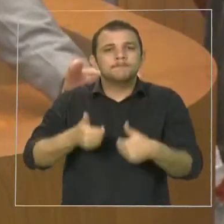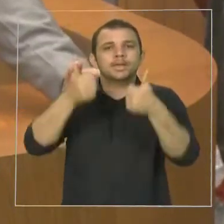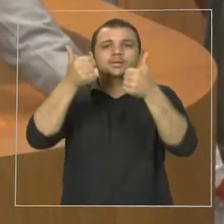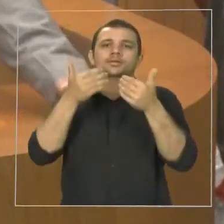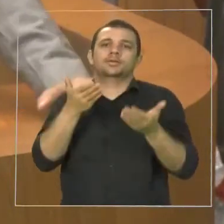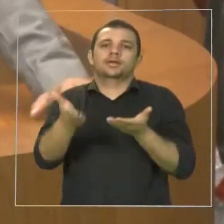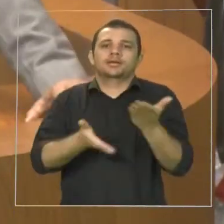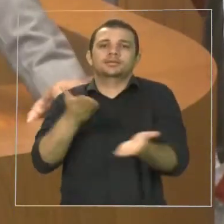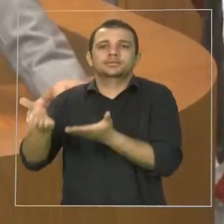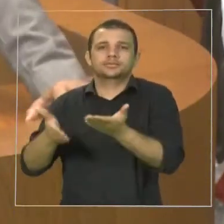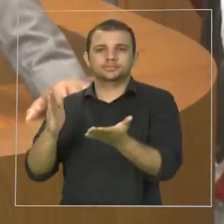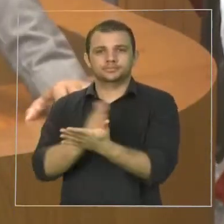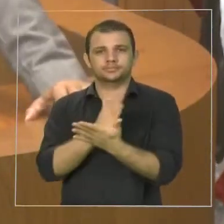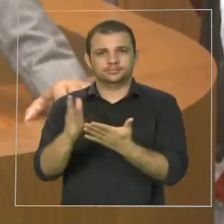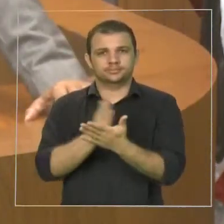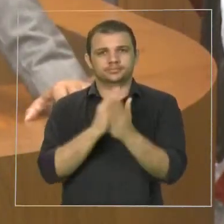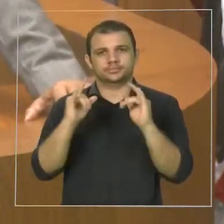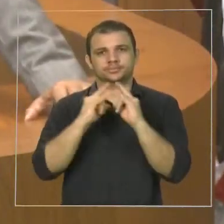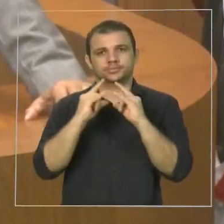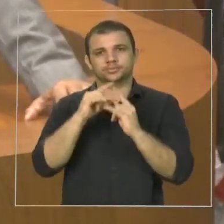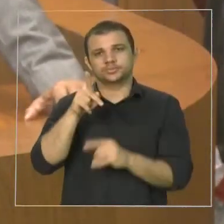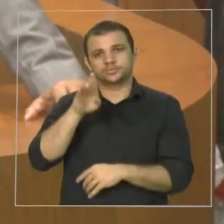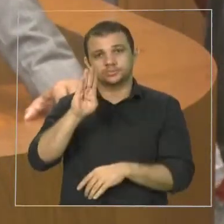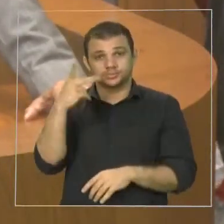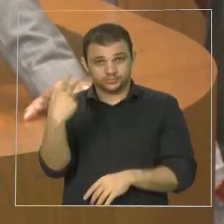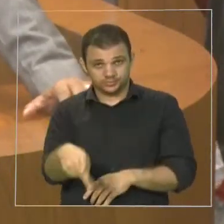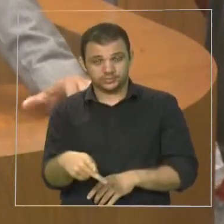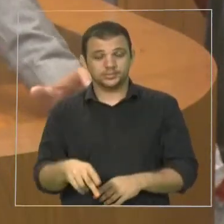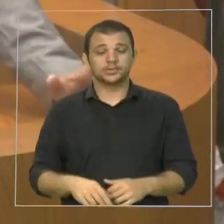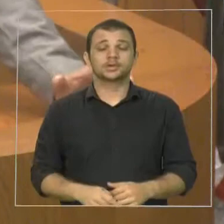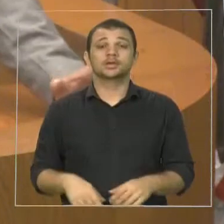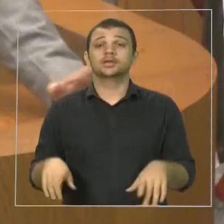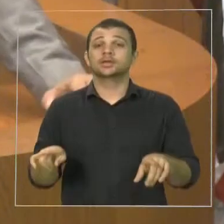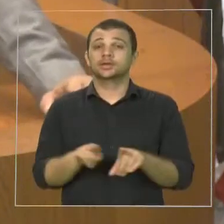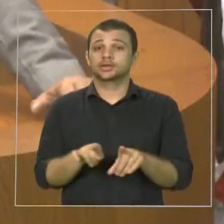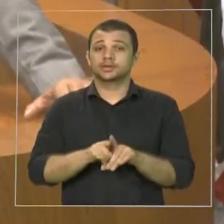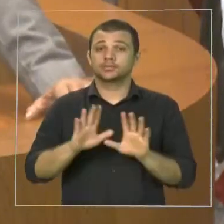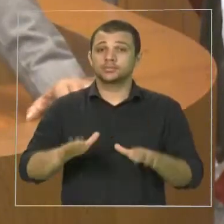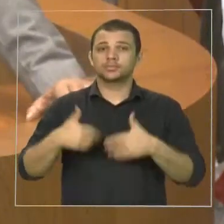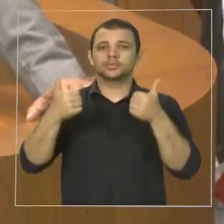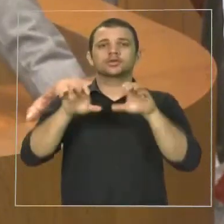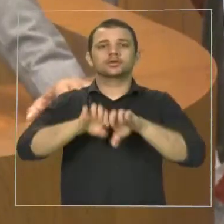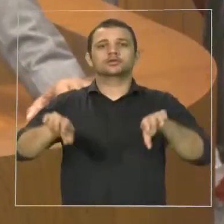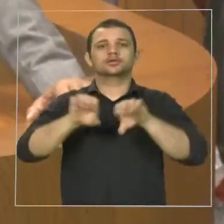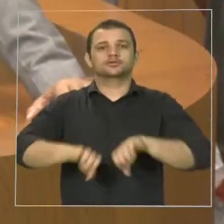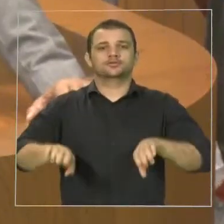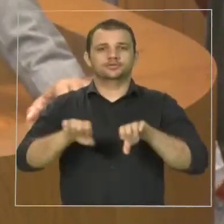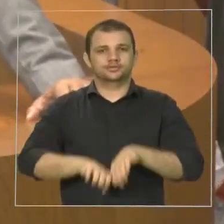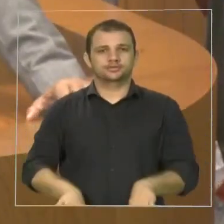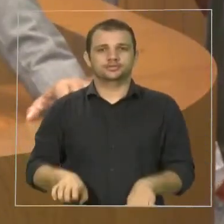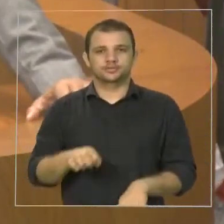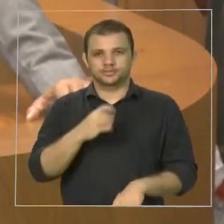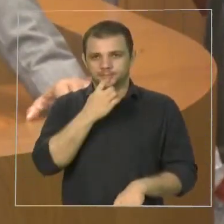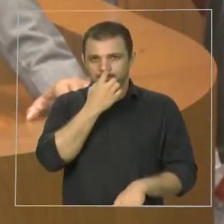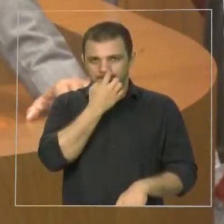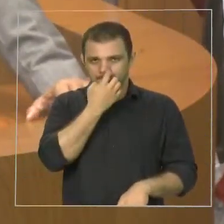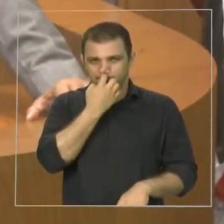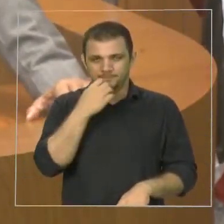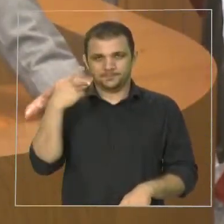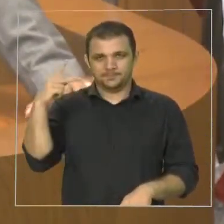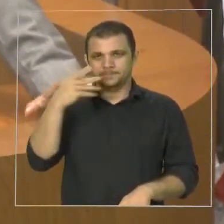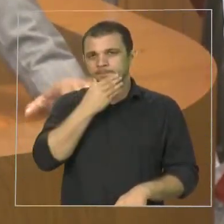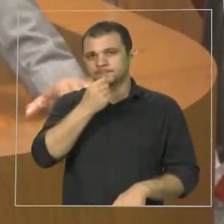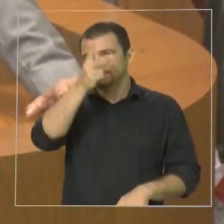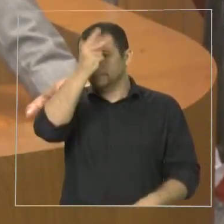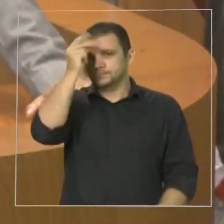alguns órgãos públicos do município e também na melhoria da infraestrutura que o prefeito